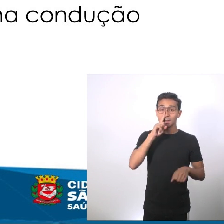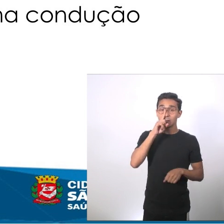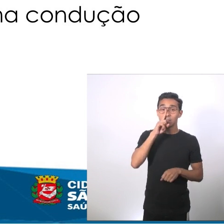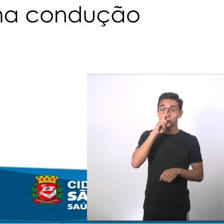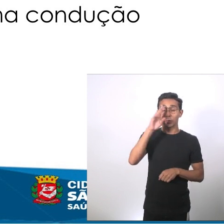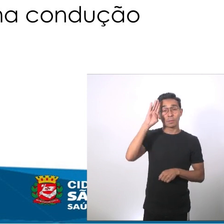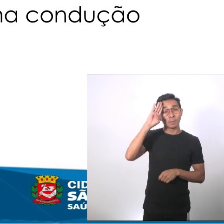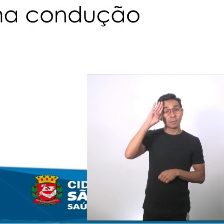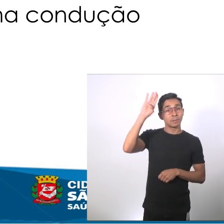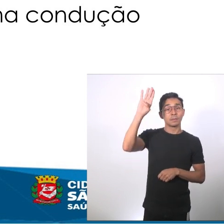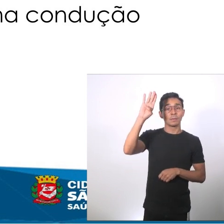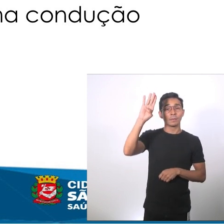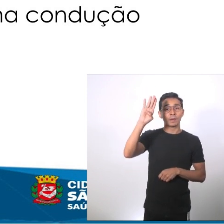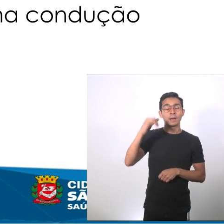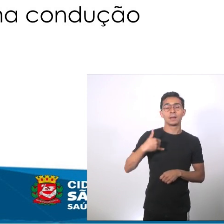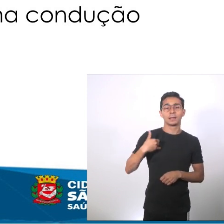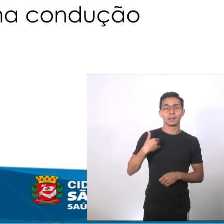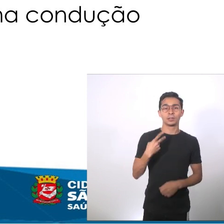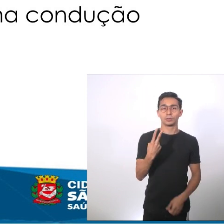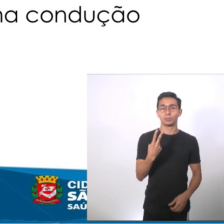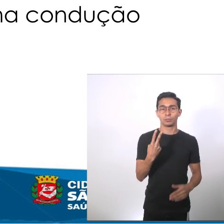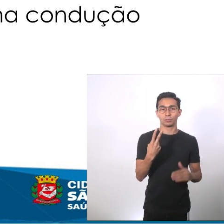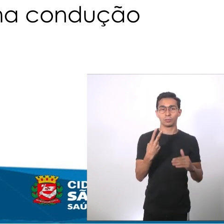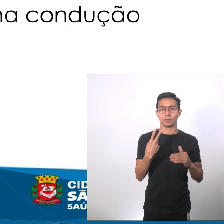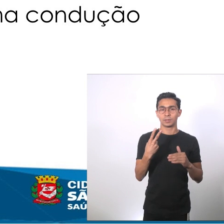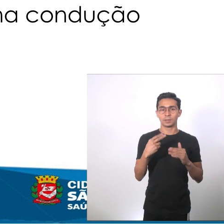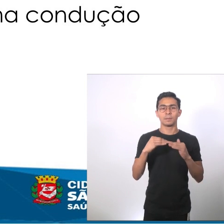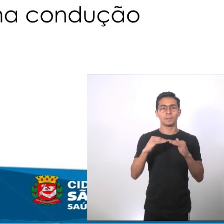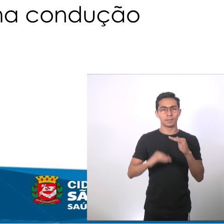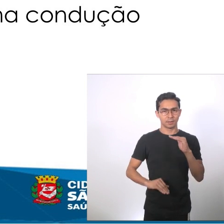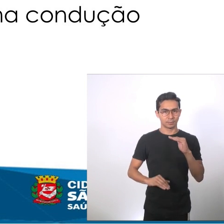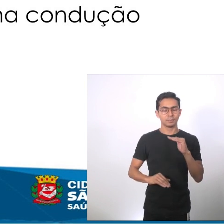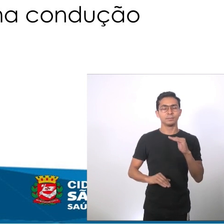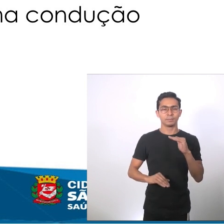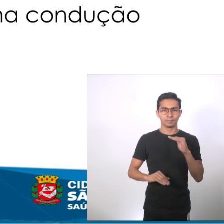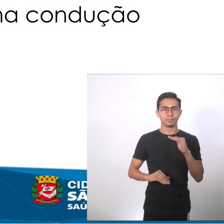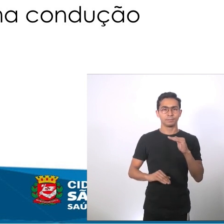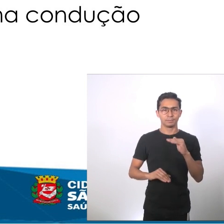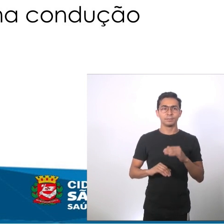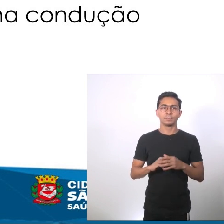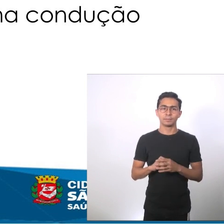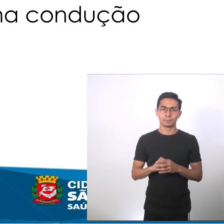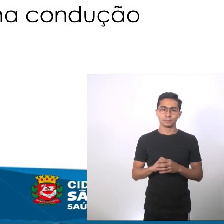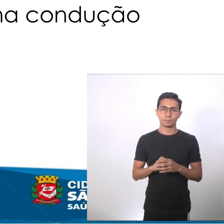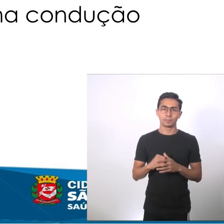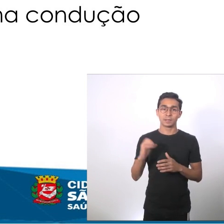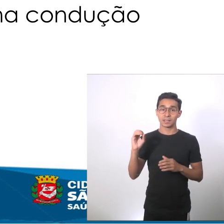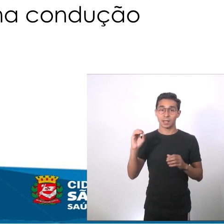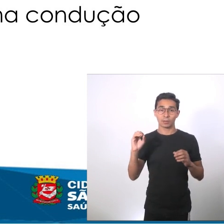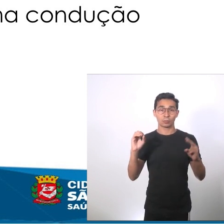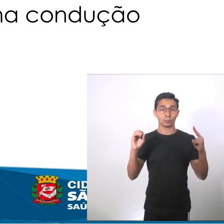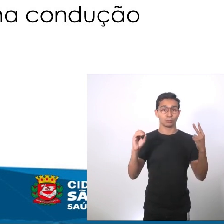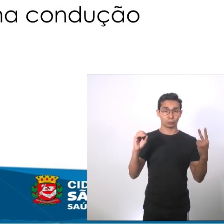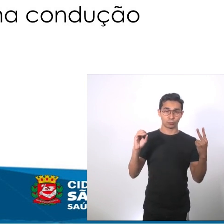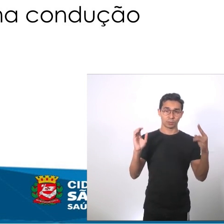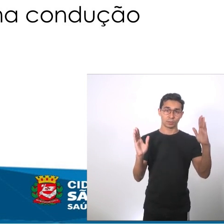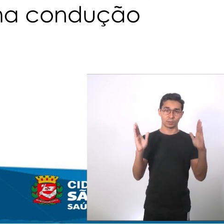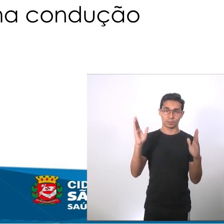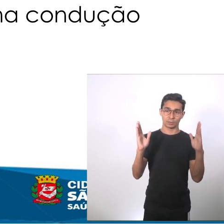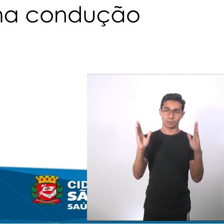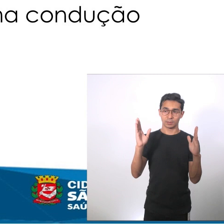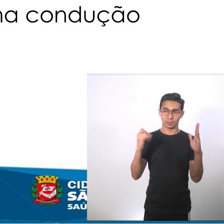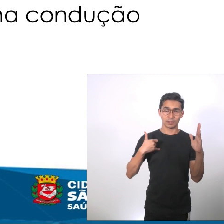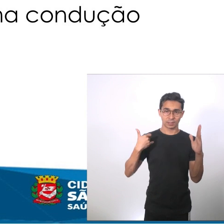as crianças menores de 2 anos, né, de 0 a 2 anos de idade, quando nessa faixa etária as crianças ainda não têm o